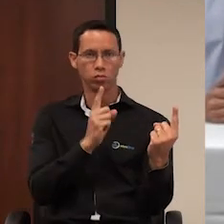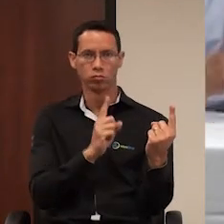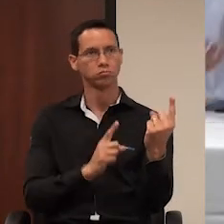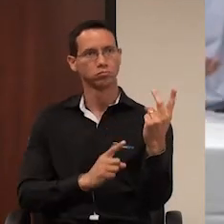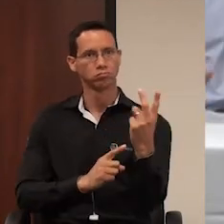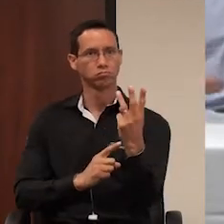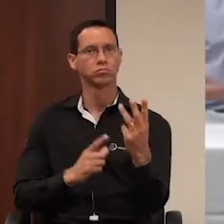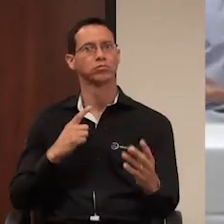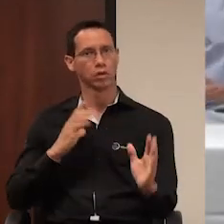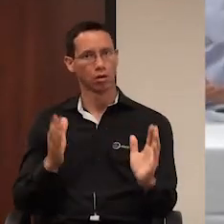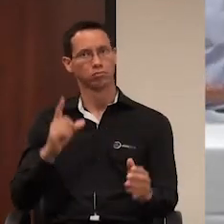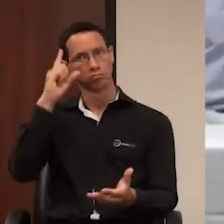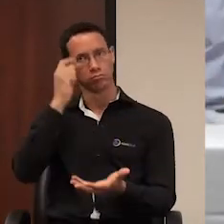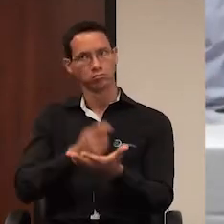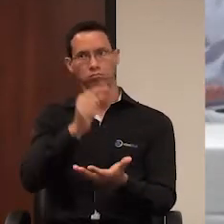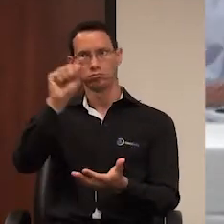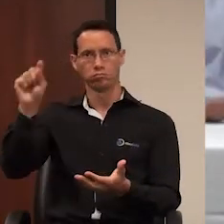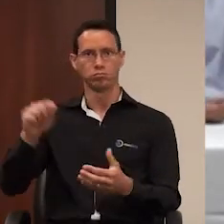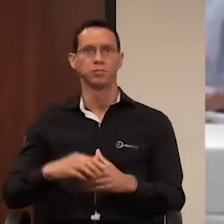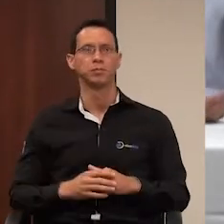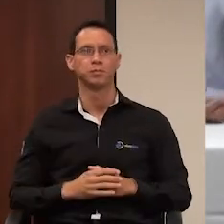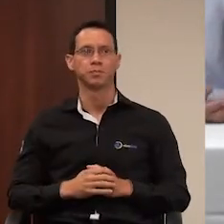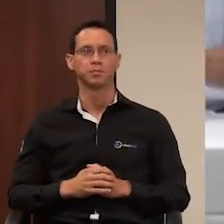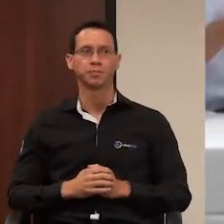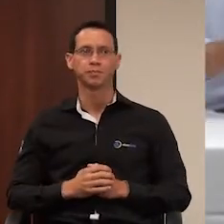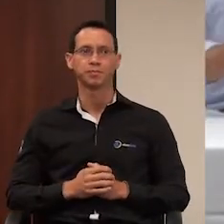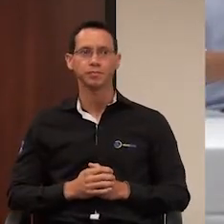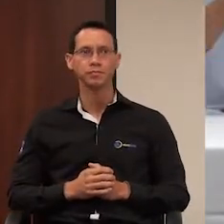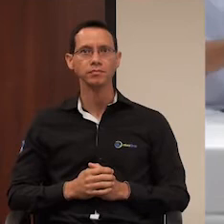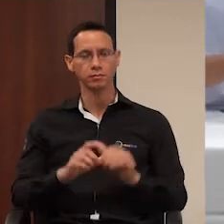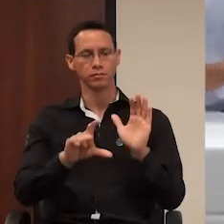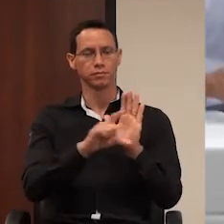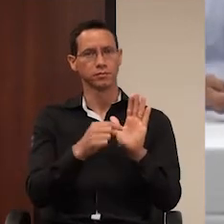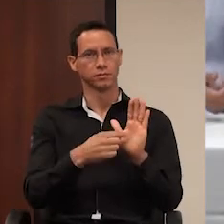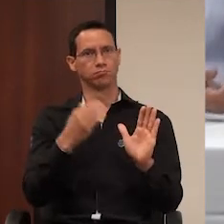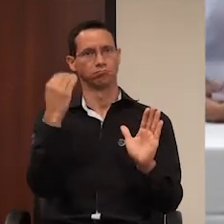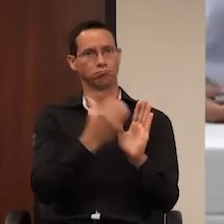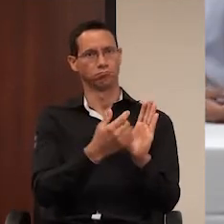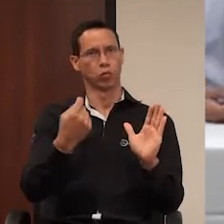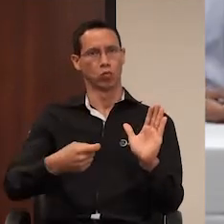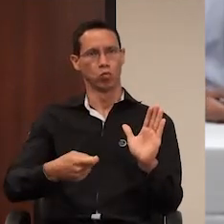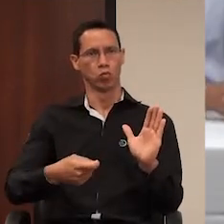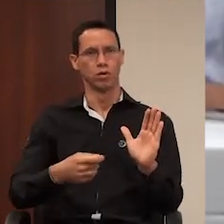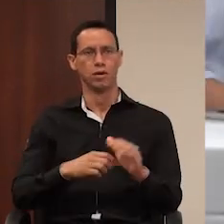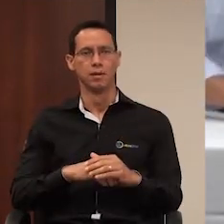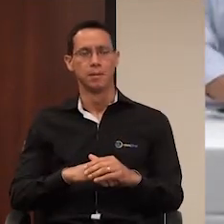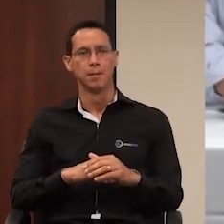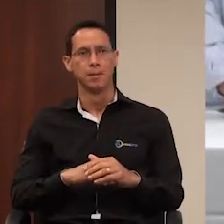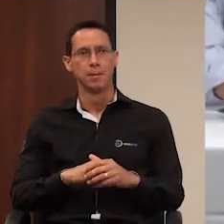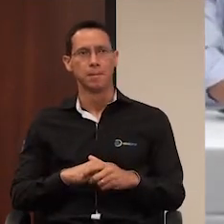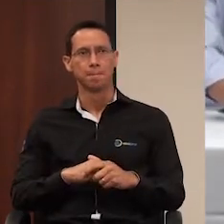ser aplicada nesse sentido. Engraçado falar isso, né? Olha, a lei diz isso e ela tem que ser aplicada nesse sentido.